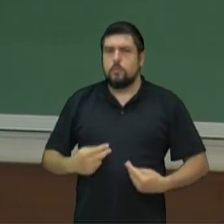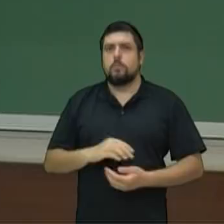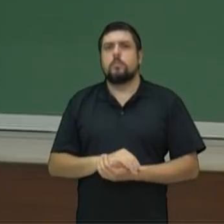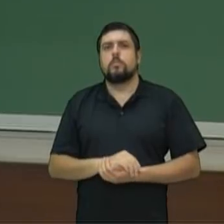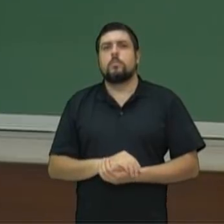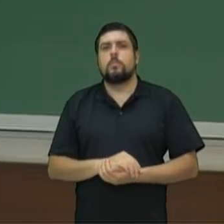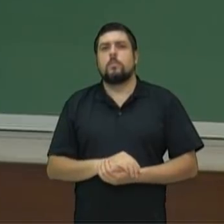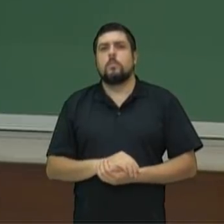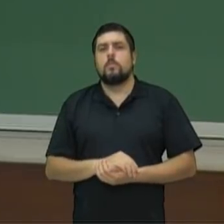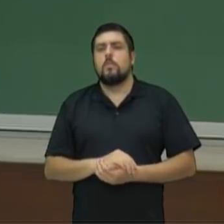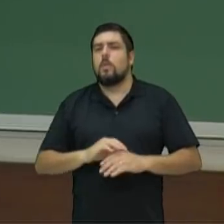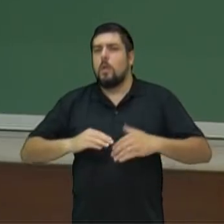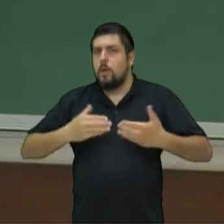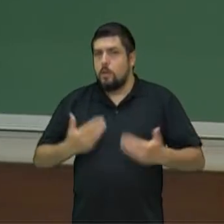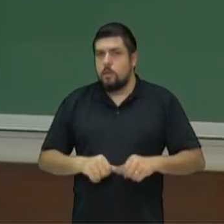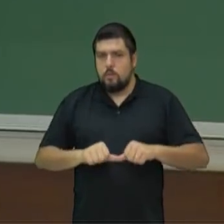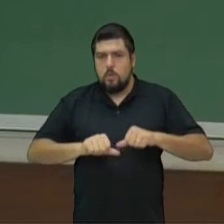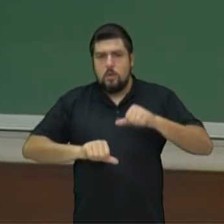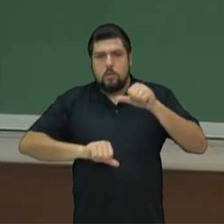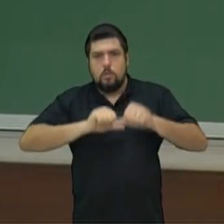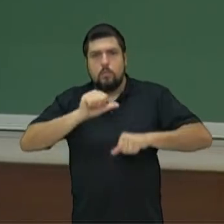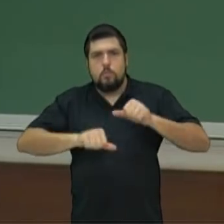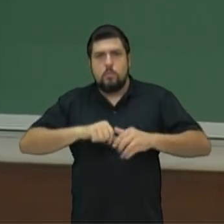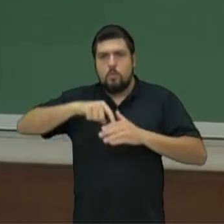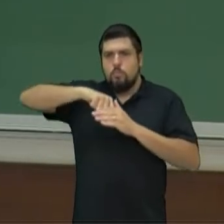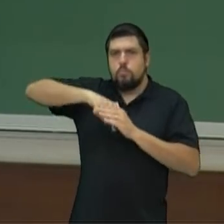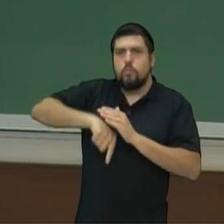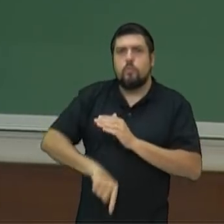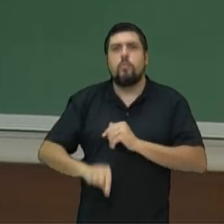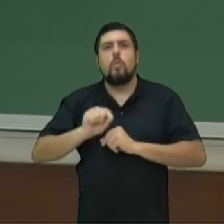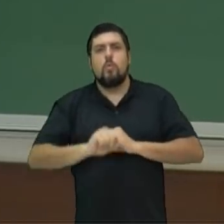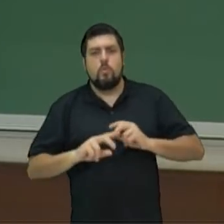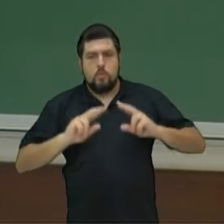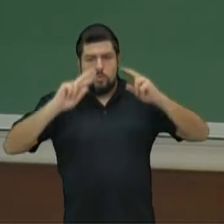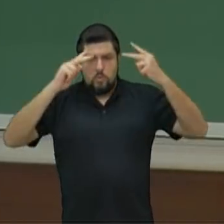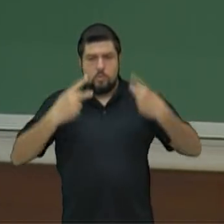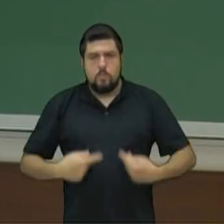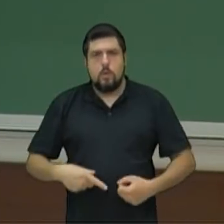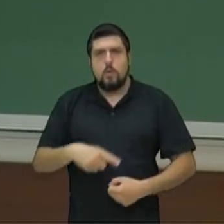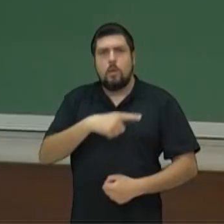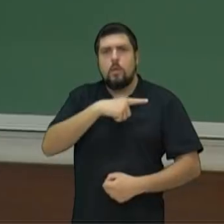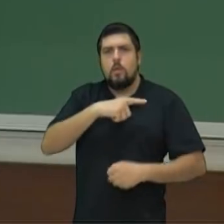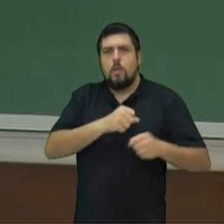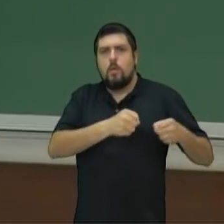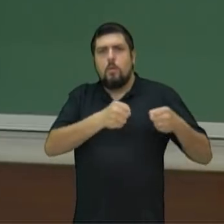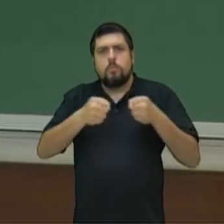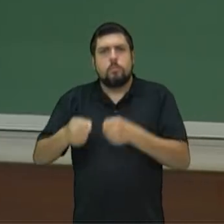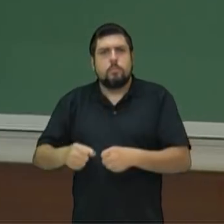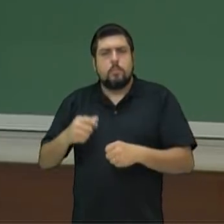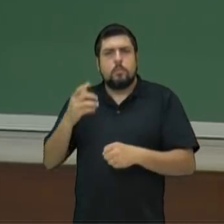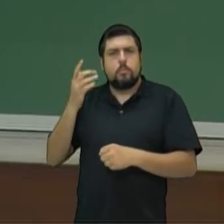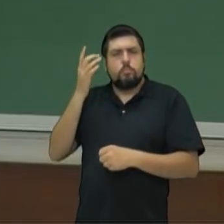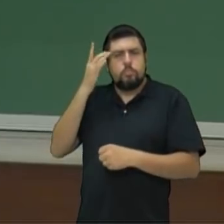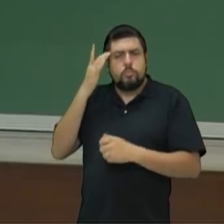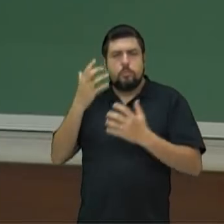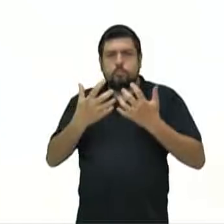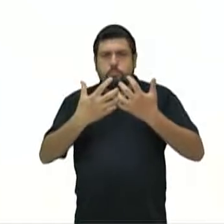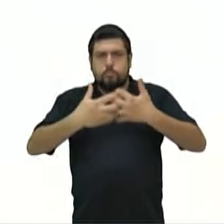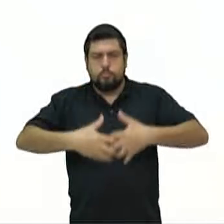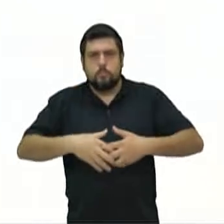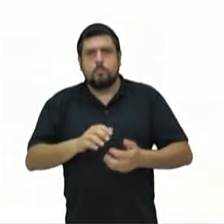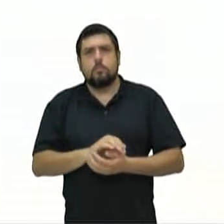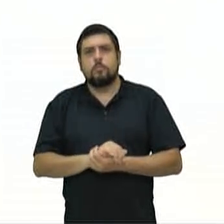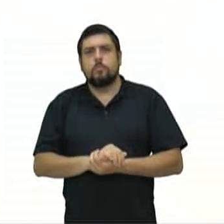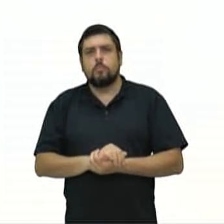recortou, ele viu que essa transformação profunda nos seres humanos que já possuem o poder de essa capacidade de raciocínio, certo?